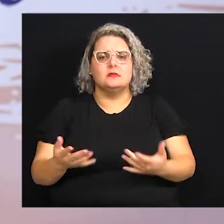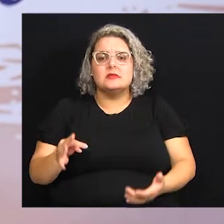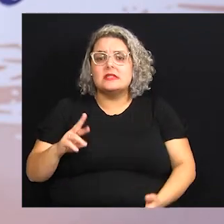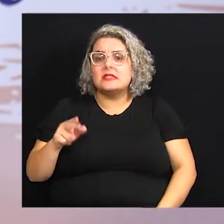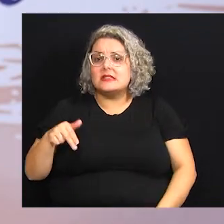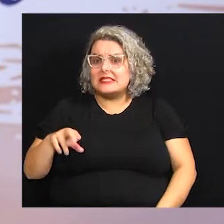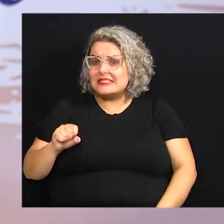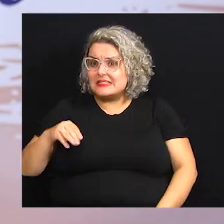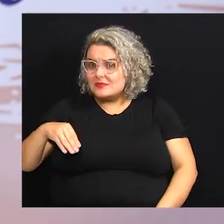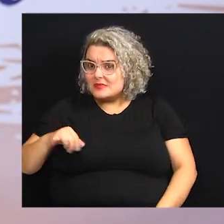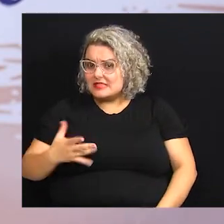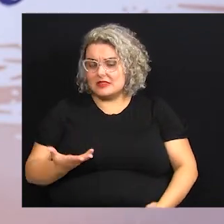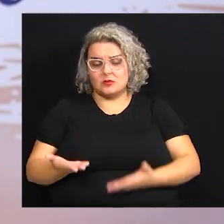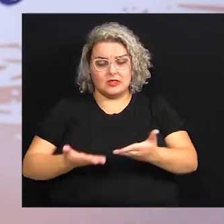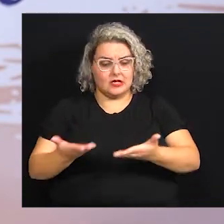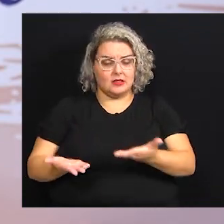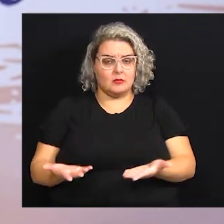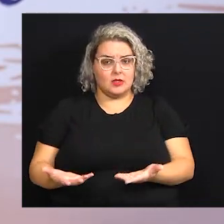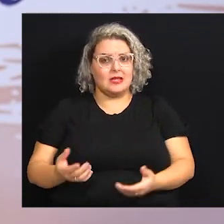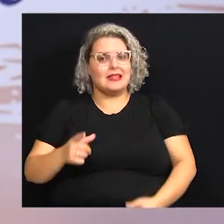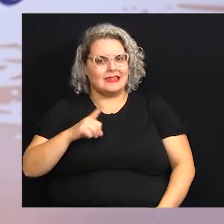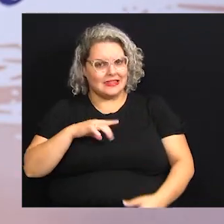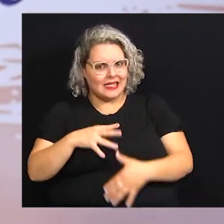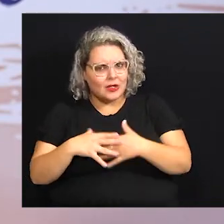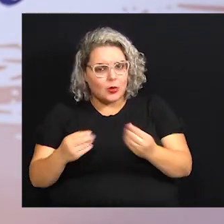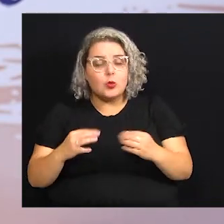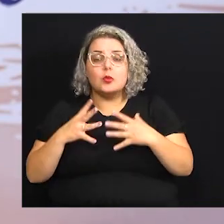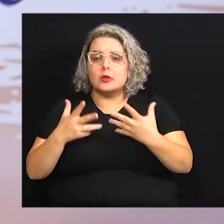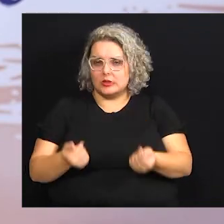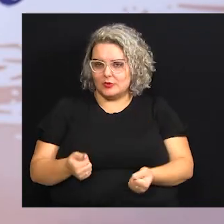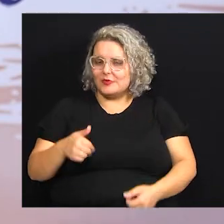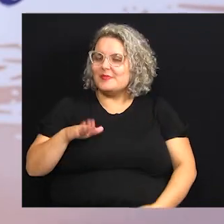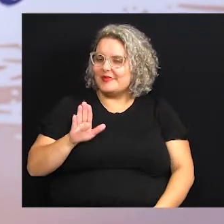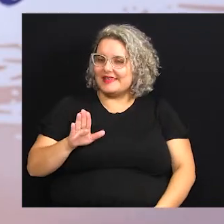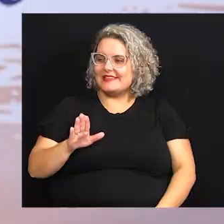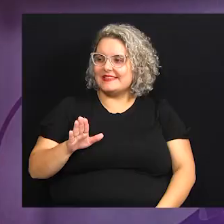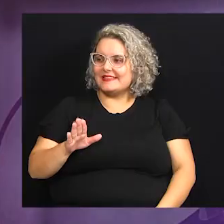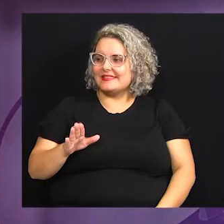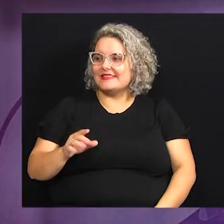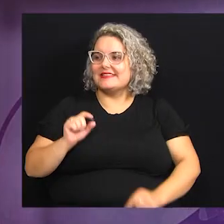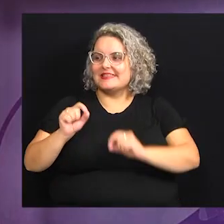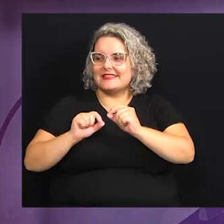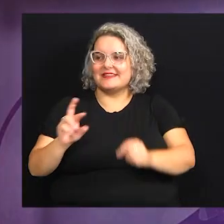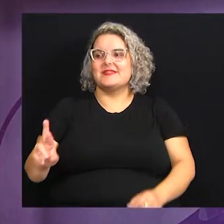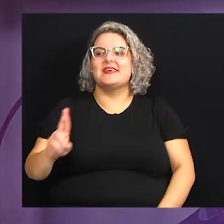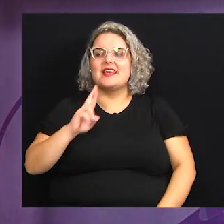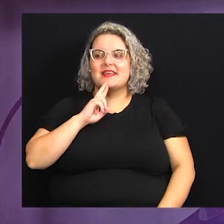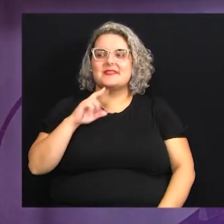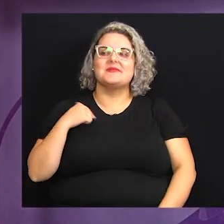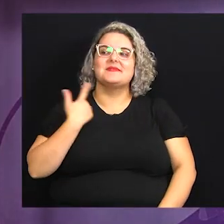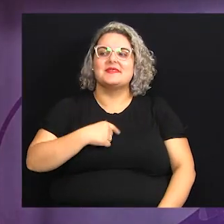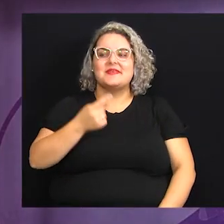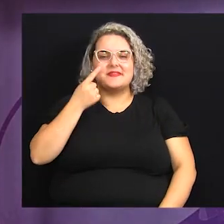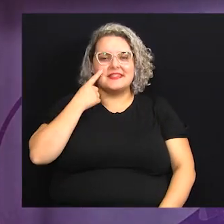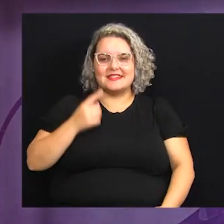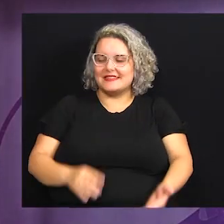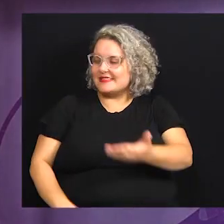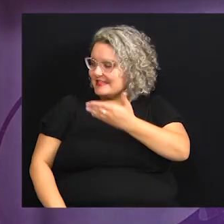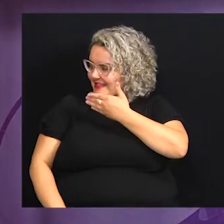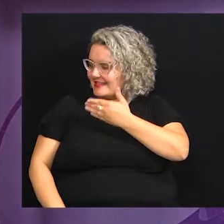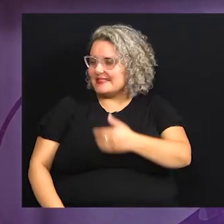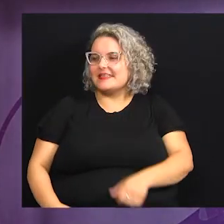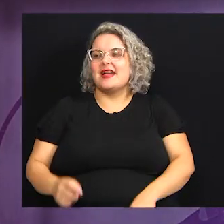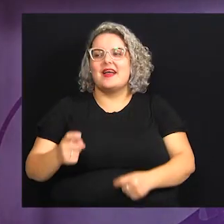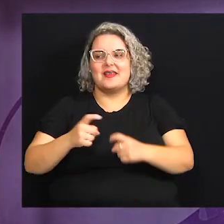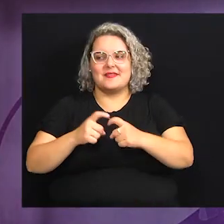essa transmissão, sintomas, tratamento, se tem cura, tudo isso e muito mais. Quem vai responder pra gente, olha só, é